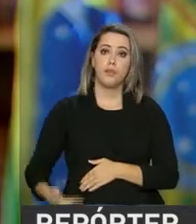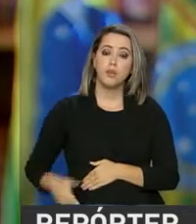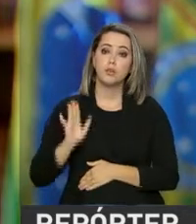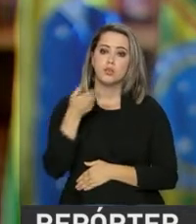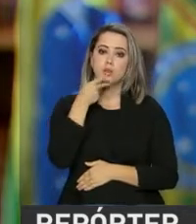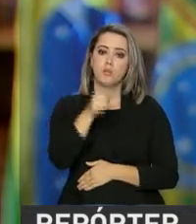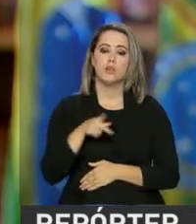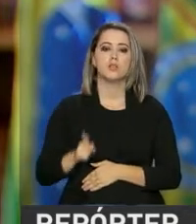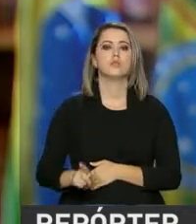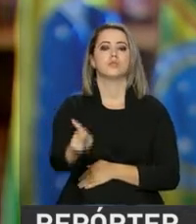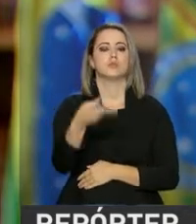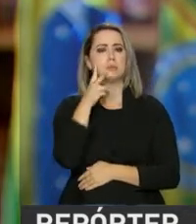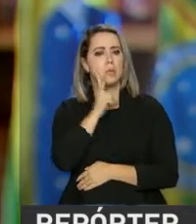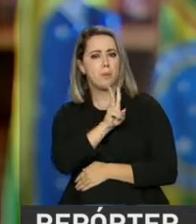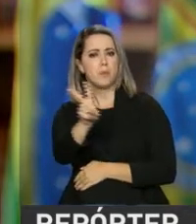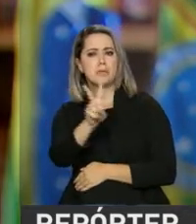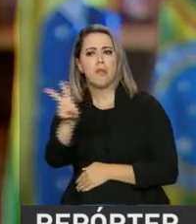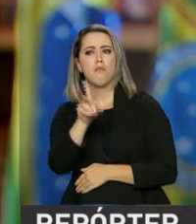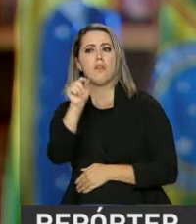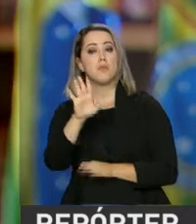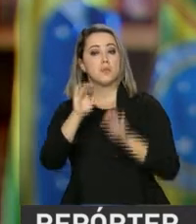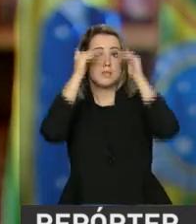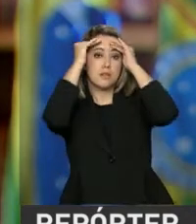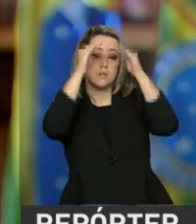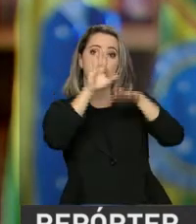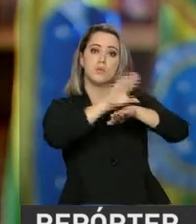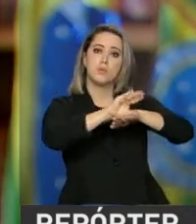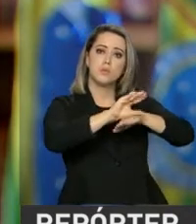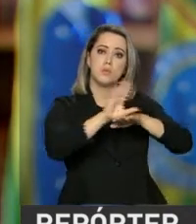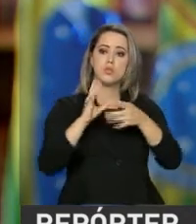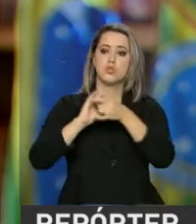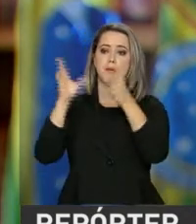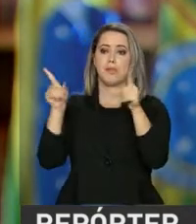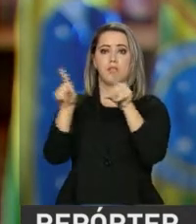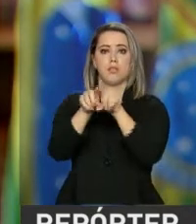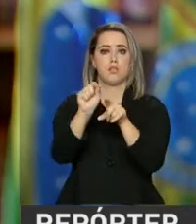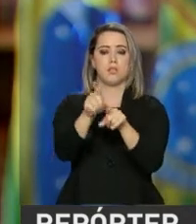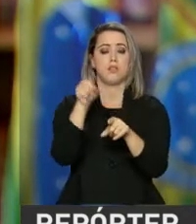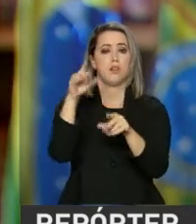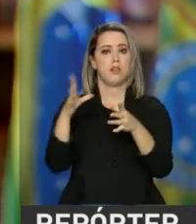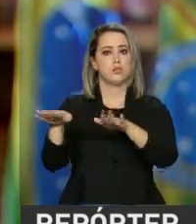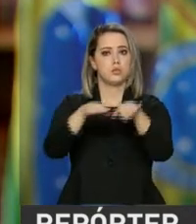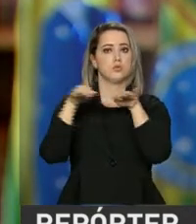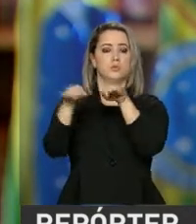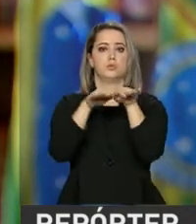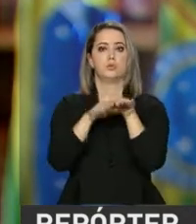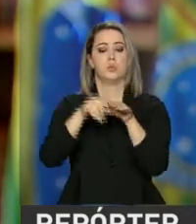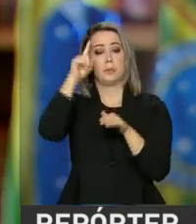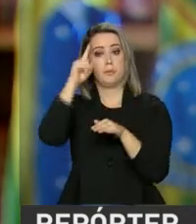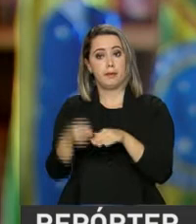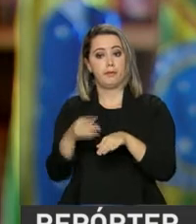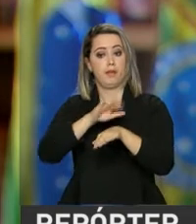insistido que observemos os princípios fundamentais de independência e harmonia impostos pela constituição